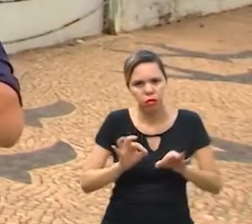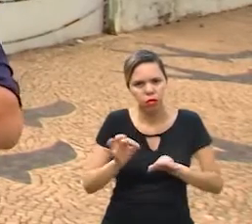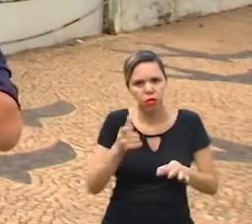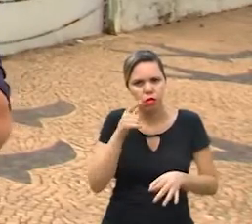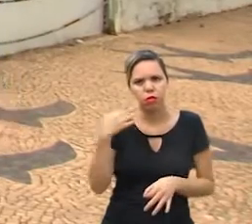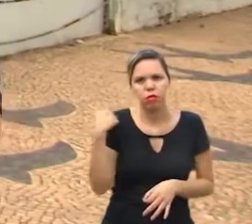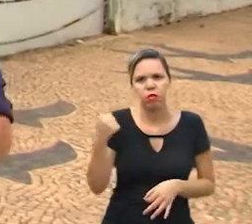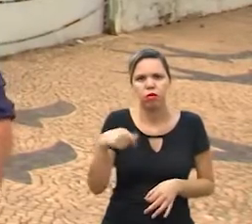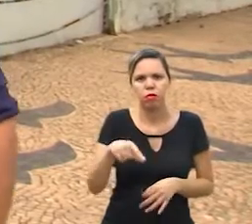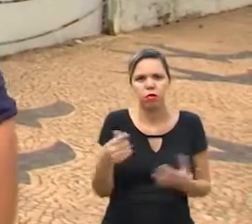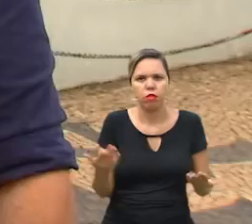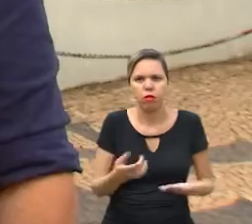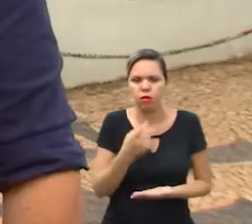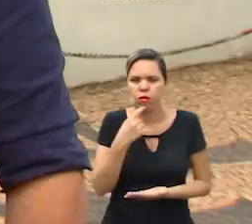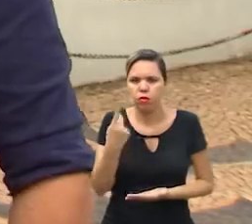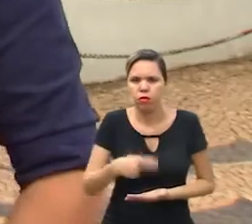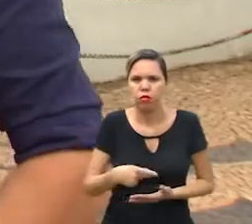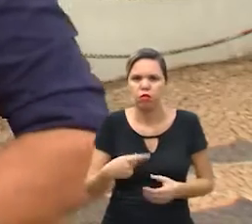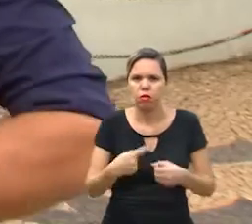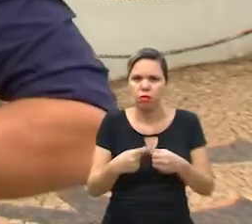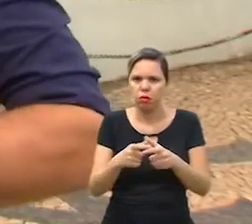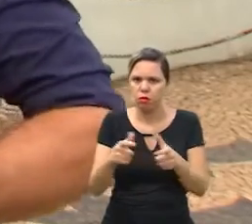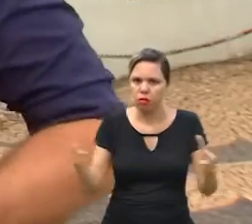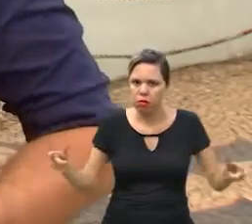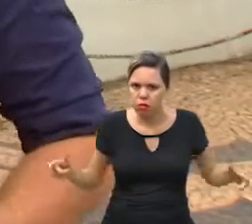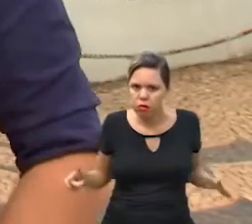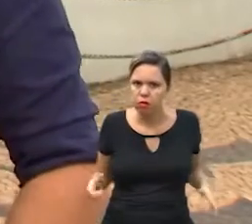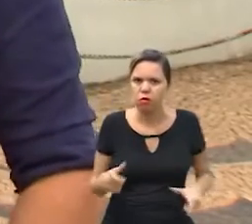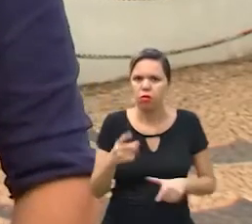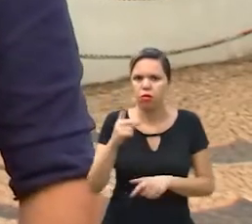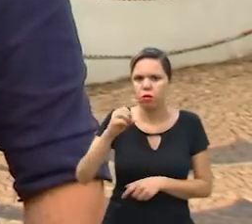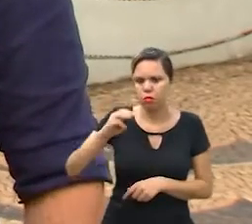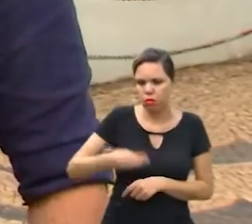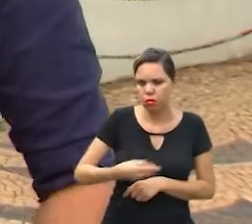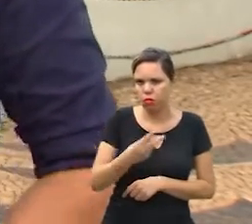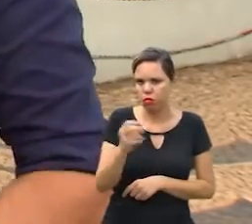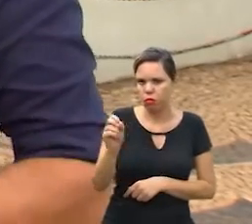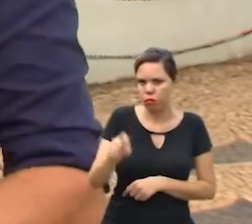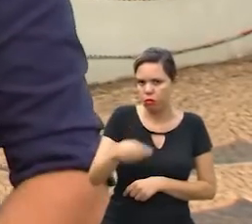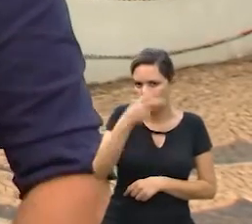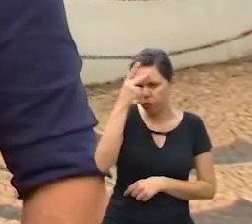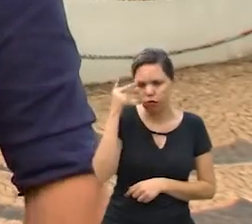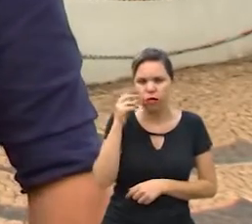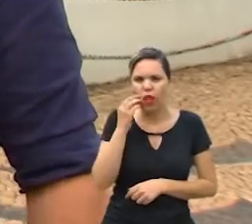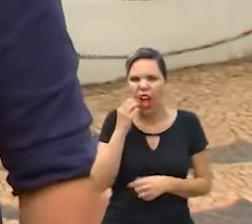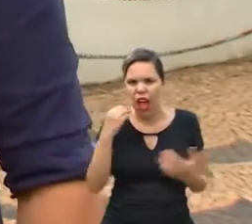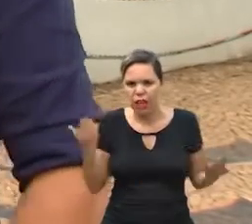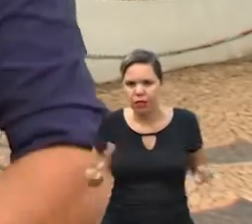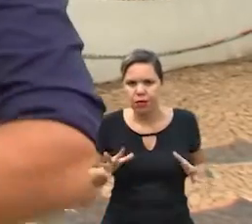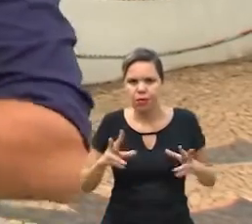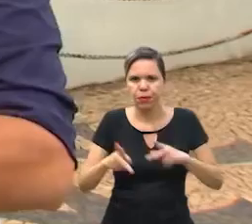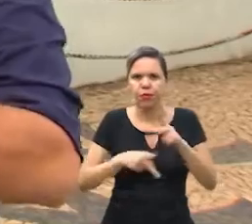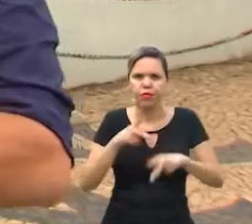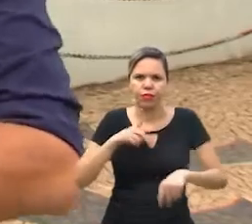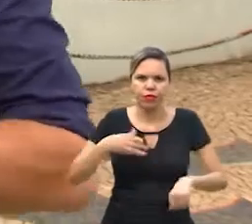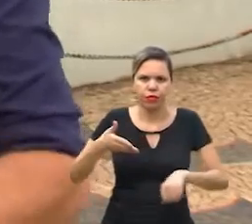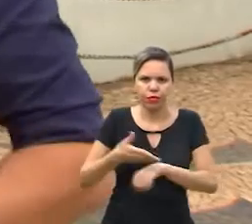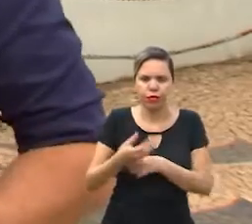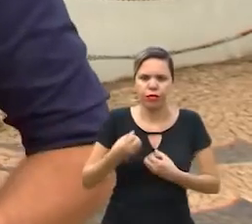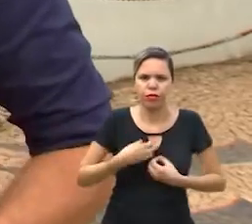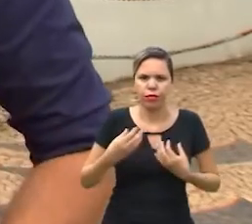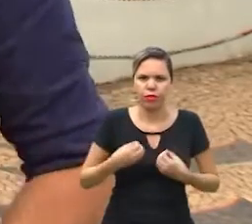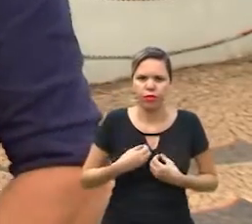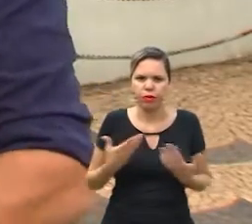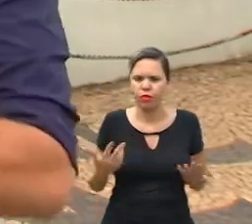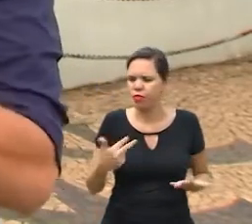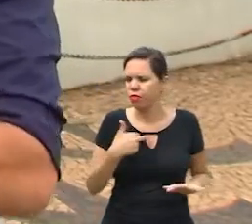sabe a ordem que ela vai ser chamada. Hoje, Campinas, uma metrópolis, uma cidade de mais de 1.200.000 pessoas. Hoje todos têm o